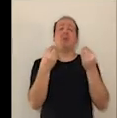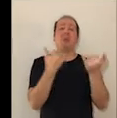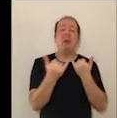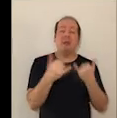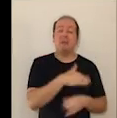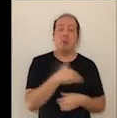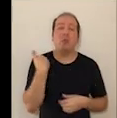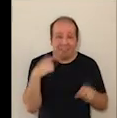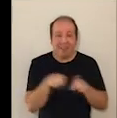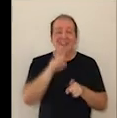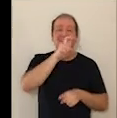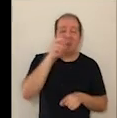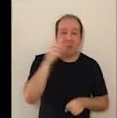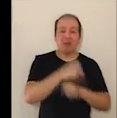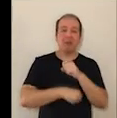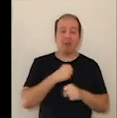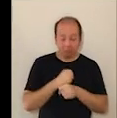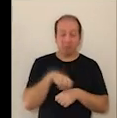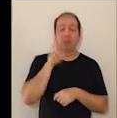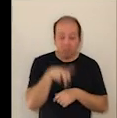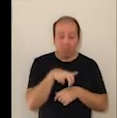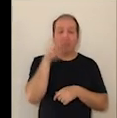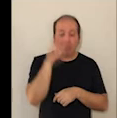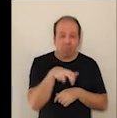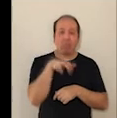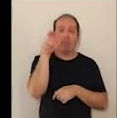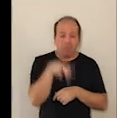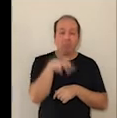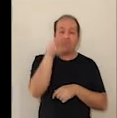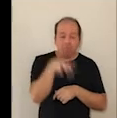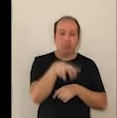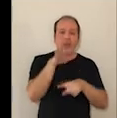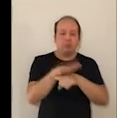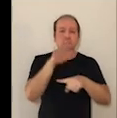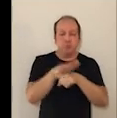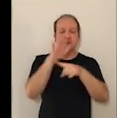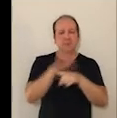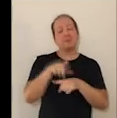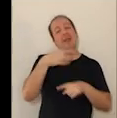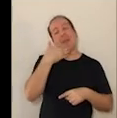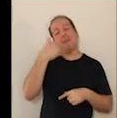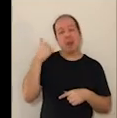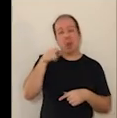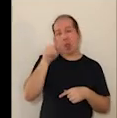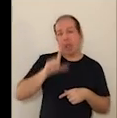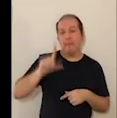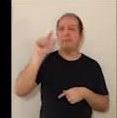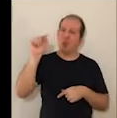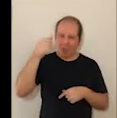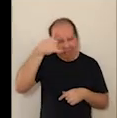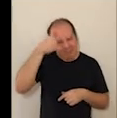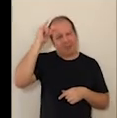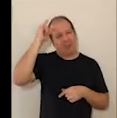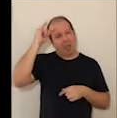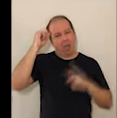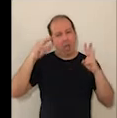da cova. Há 50 anos que não dá um passo fora de casa sem que lhe rendam juros. Talvez seja melhor o senhor ir embora para